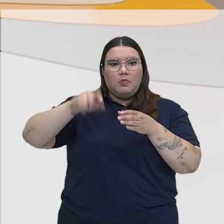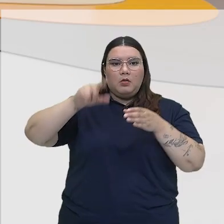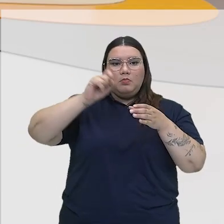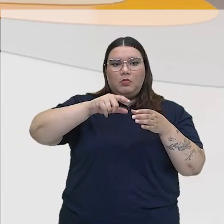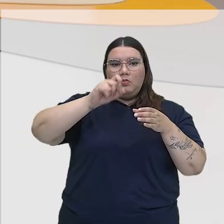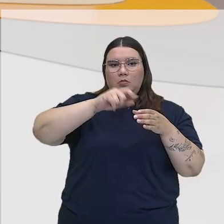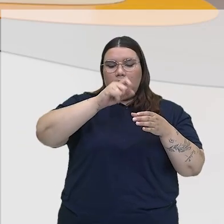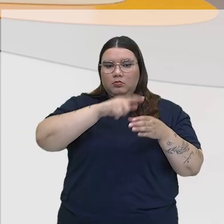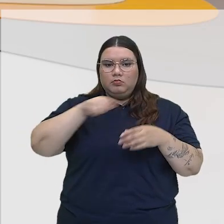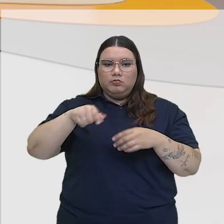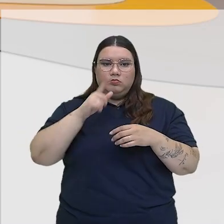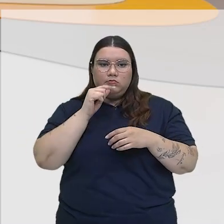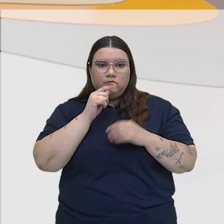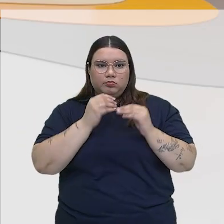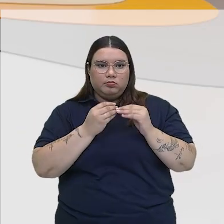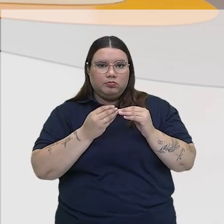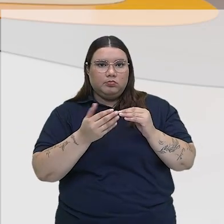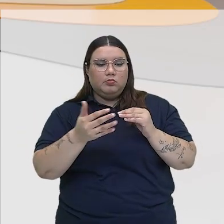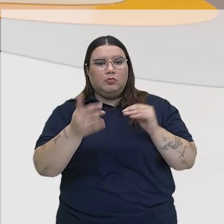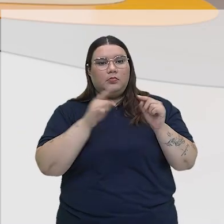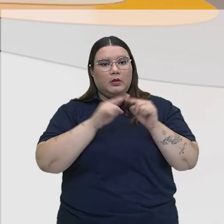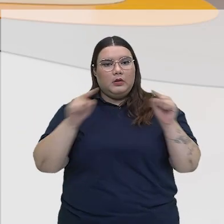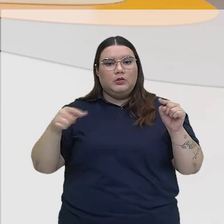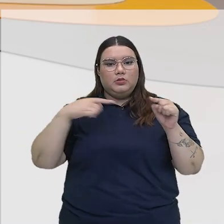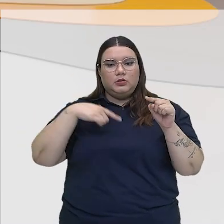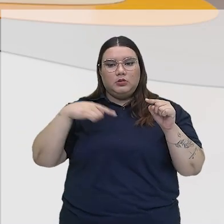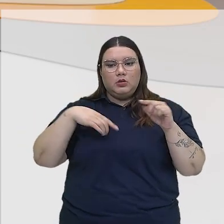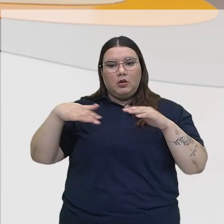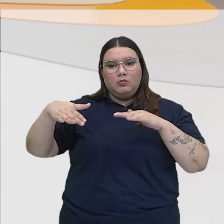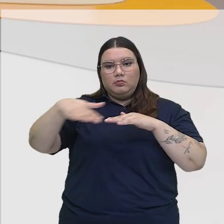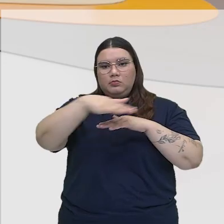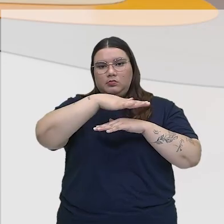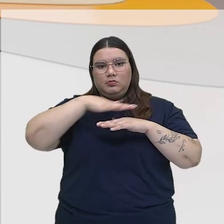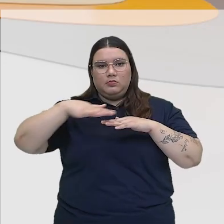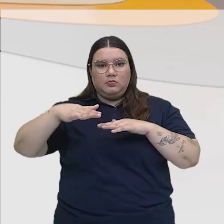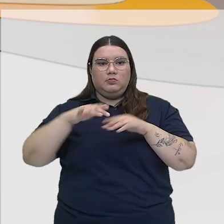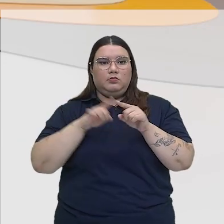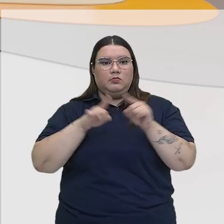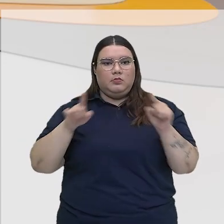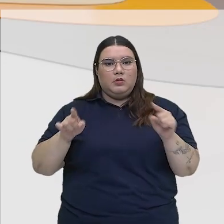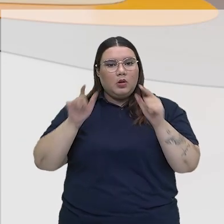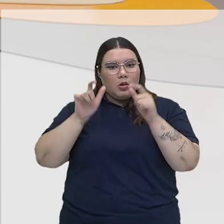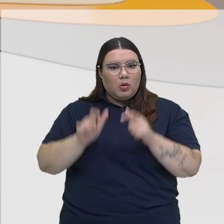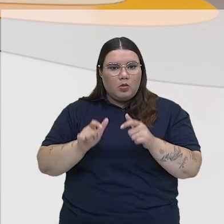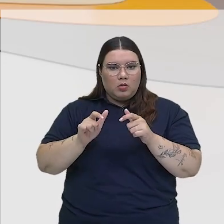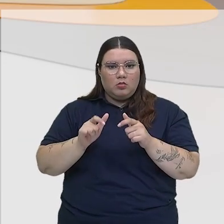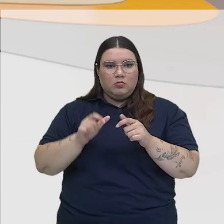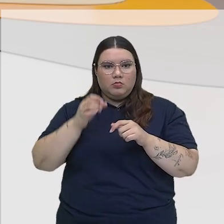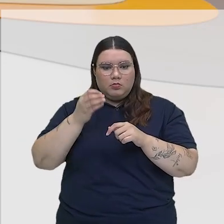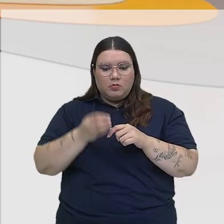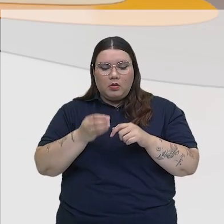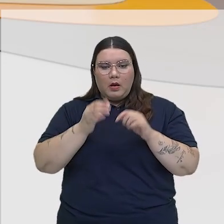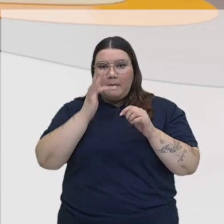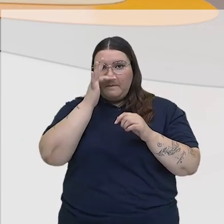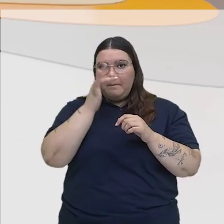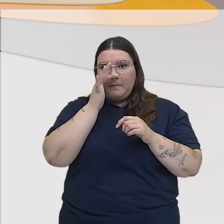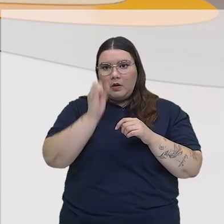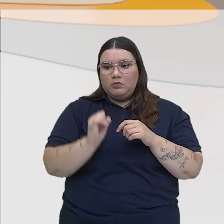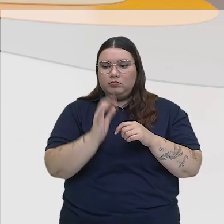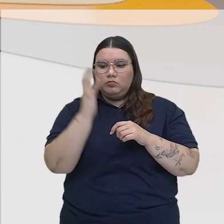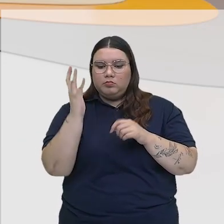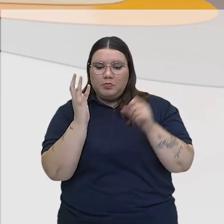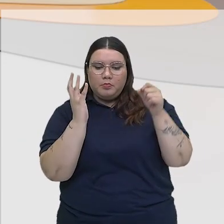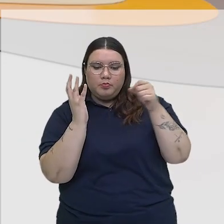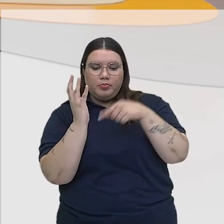gotejando água para essa plantação. Mas ela está na superfície ainda, mas ela é localizada, porque ela está diretamente na